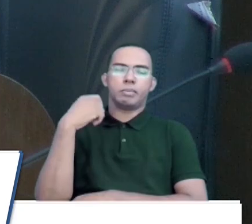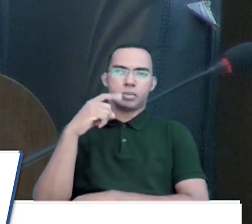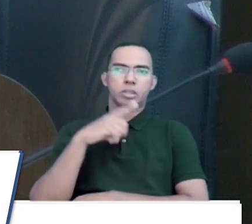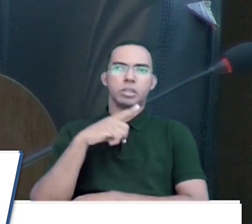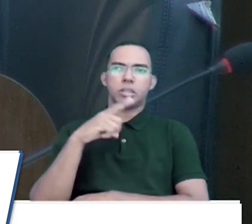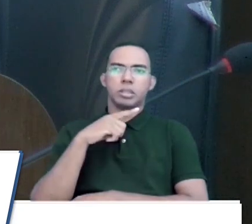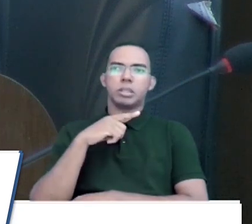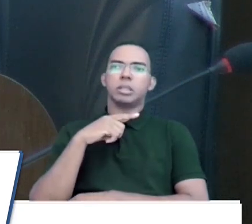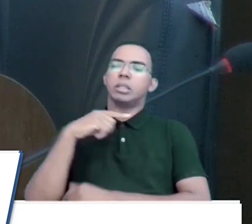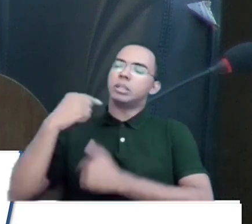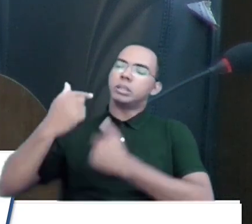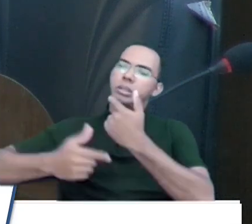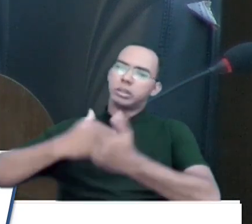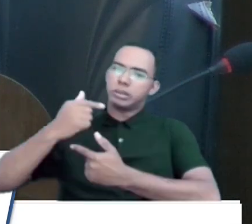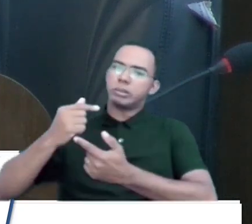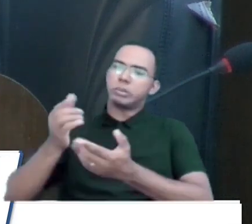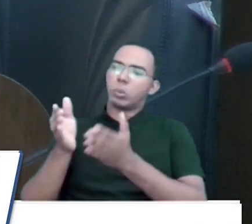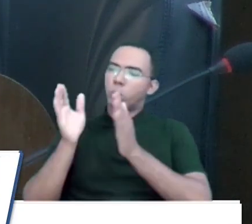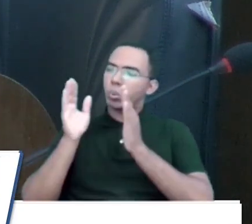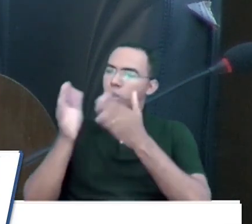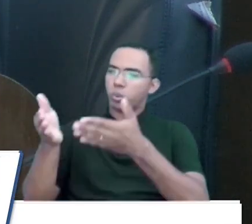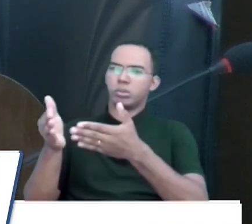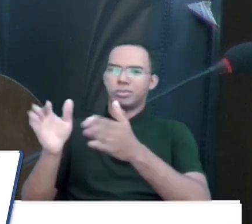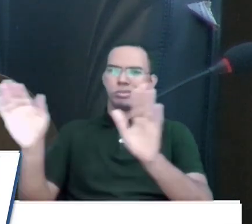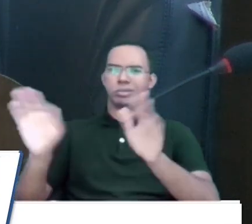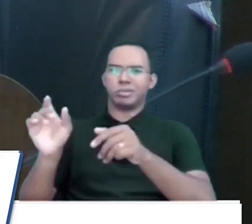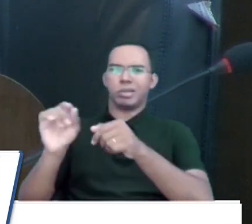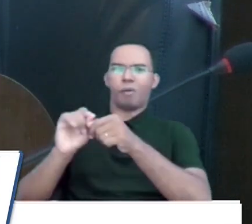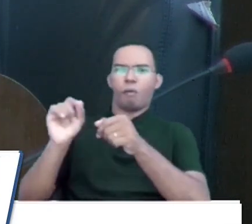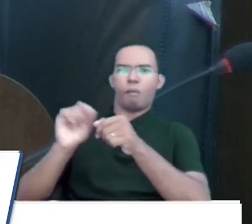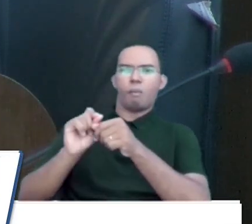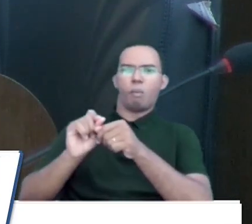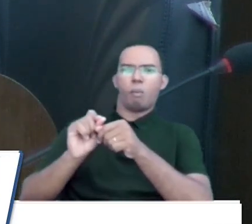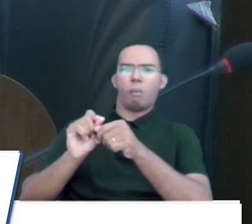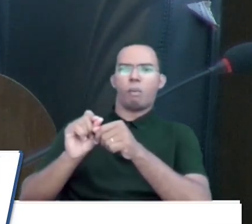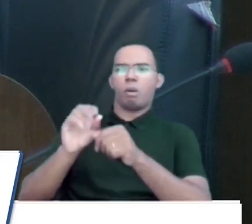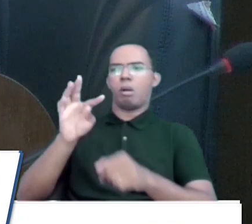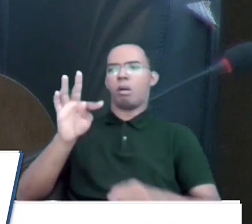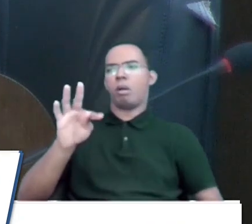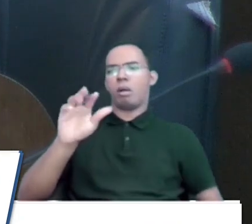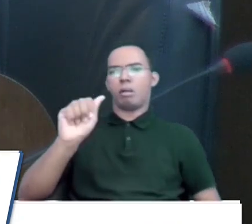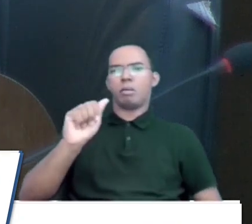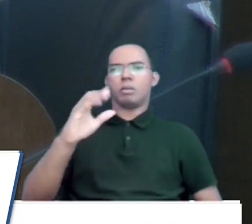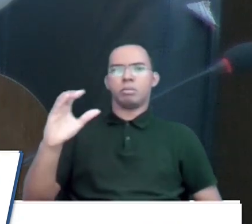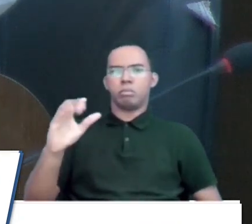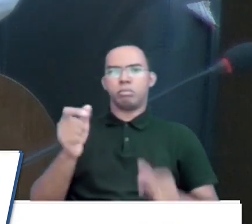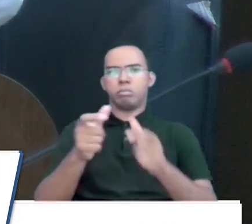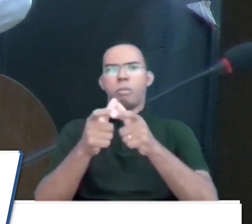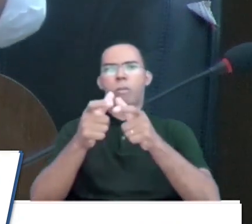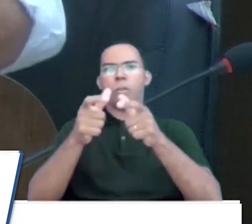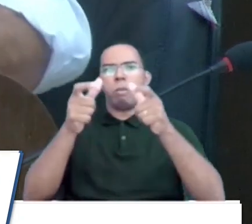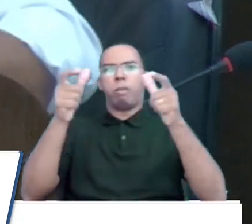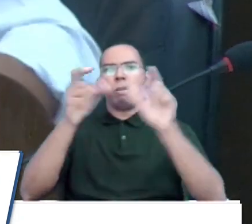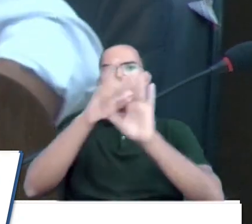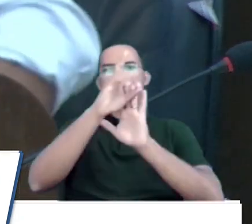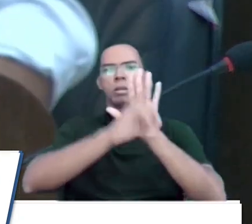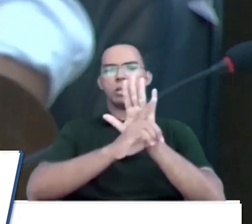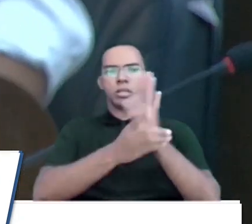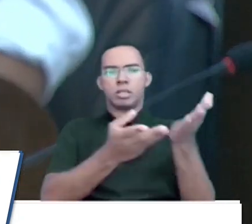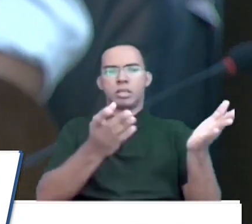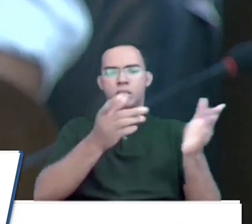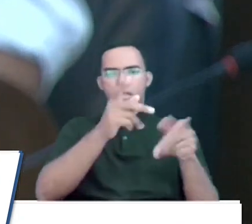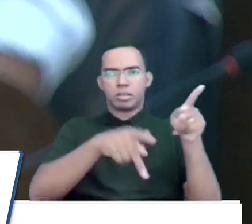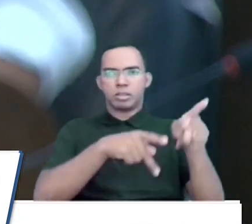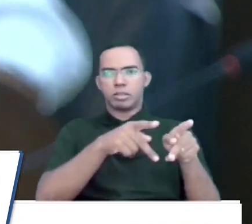atuado pontualmente. Não fazer um TAC que deu amplo direito a esse pessoal. Não estou